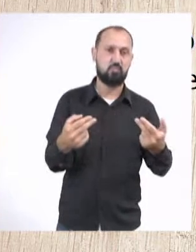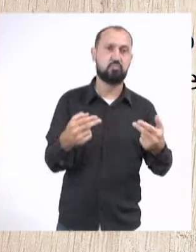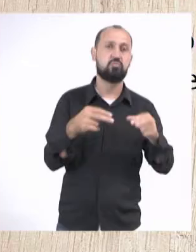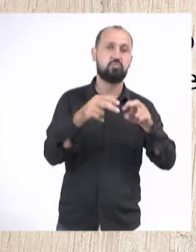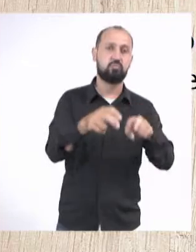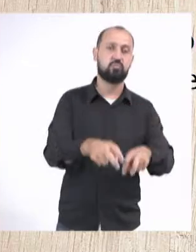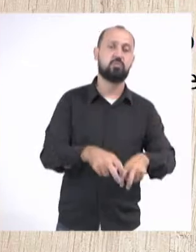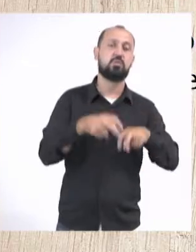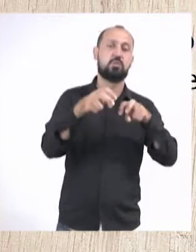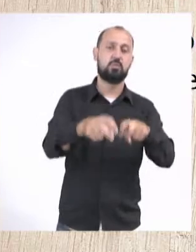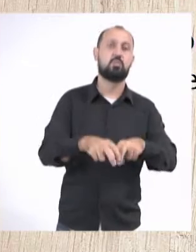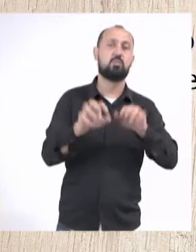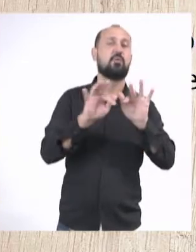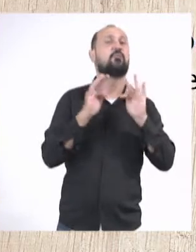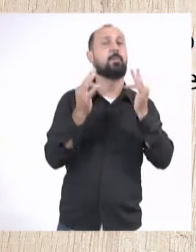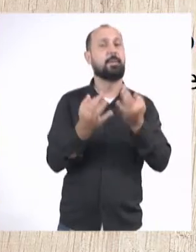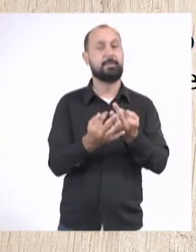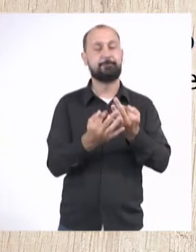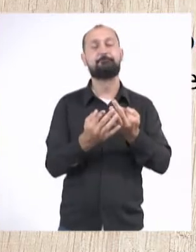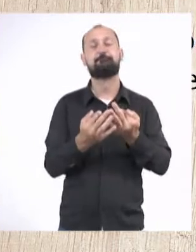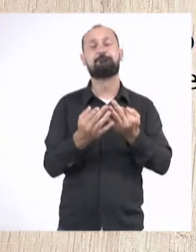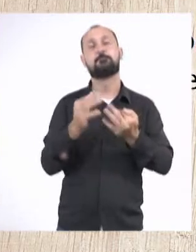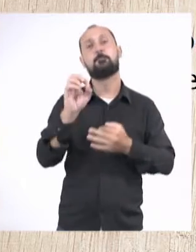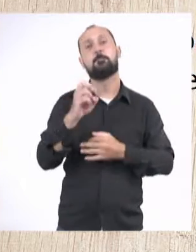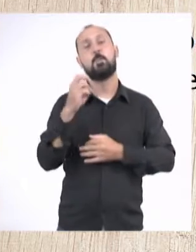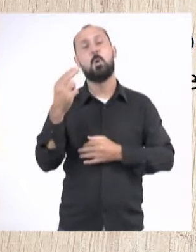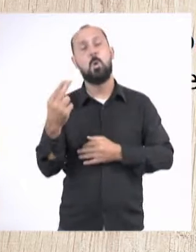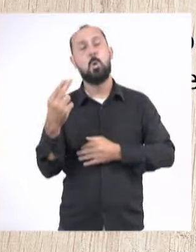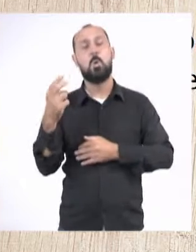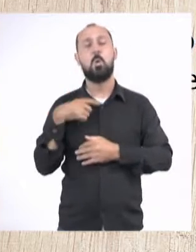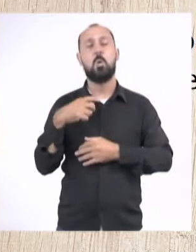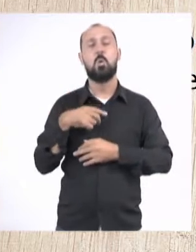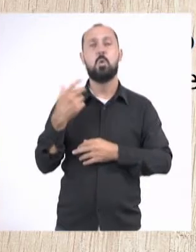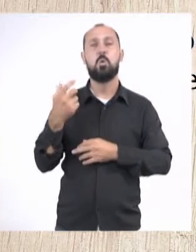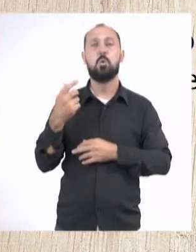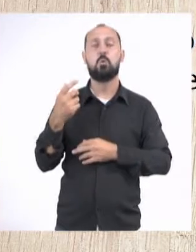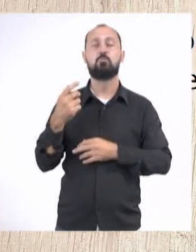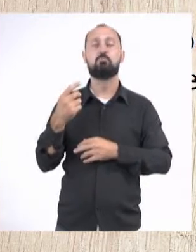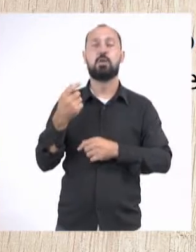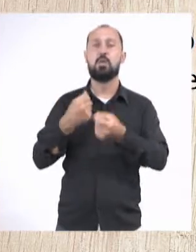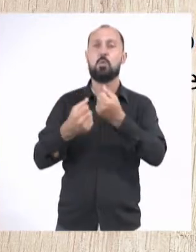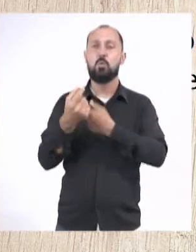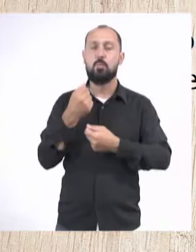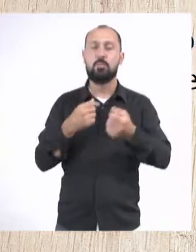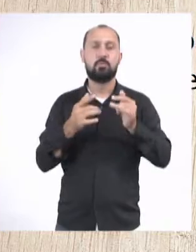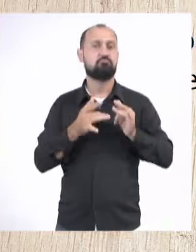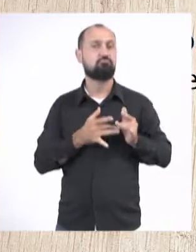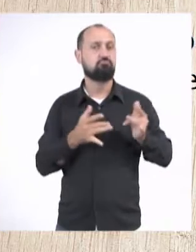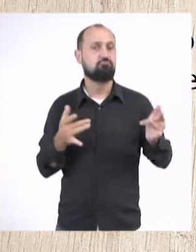alimentícios provenientes da agricultura familiar ou empreendimentos da economia solidária,